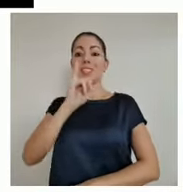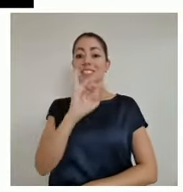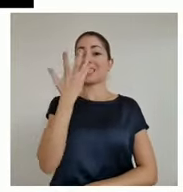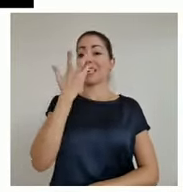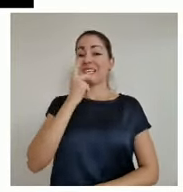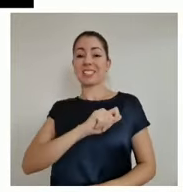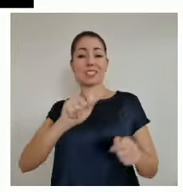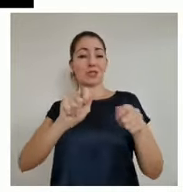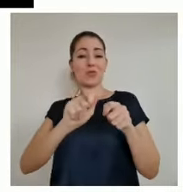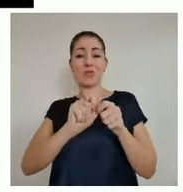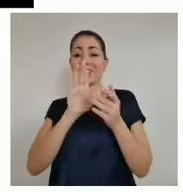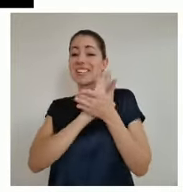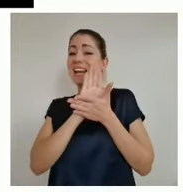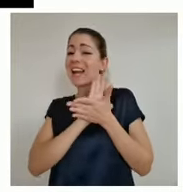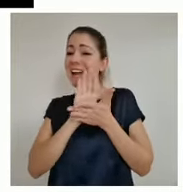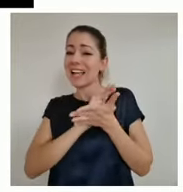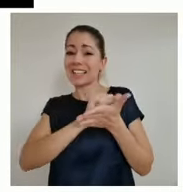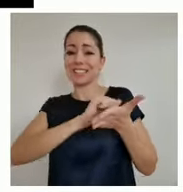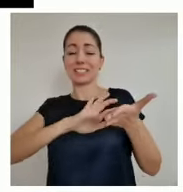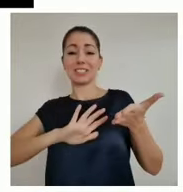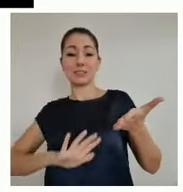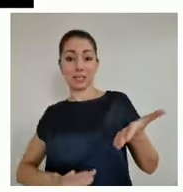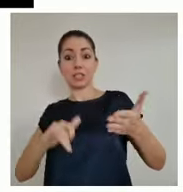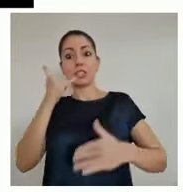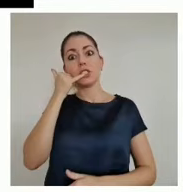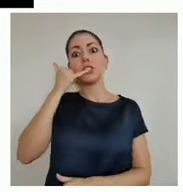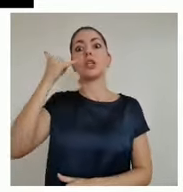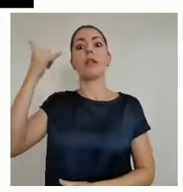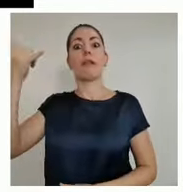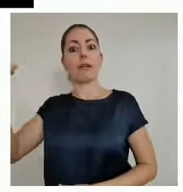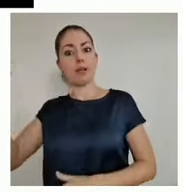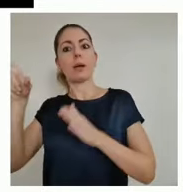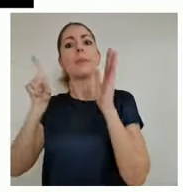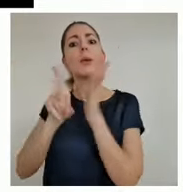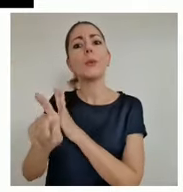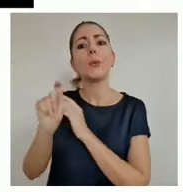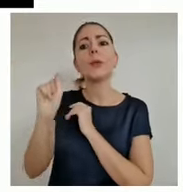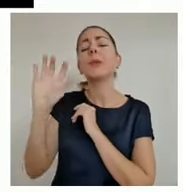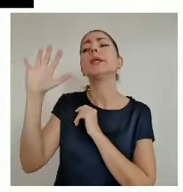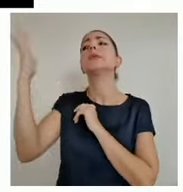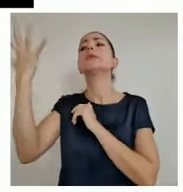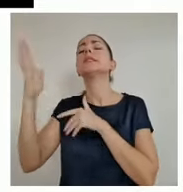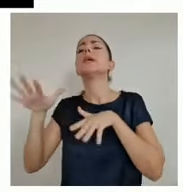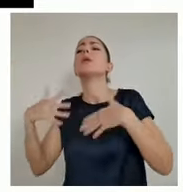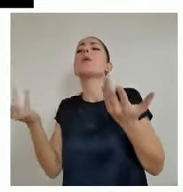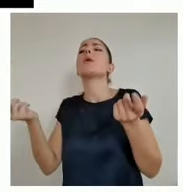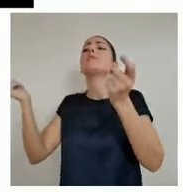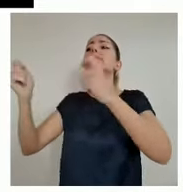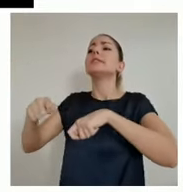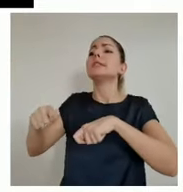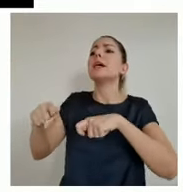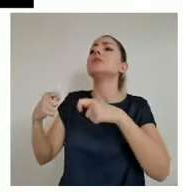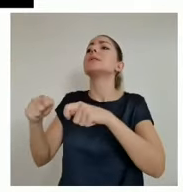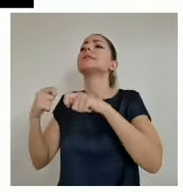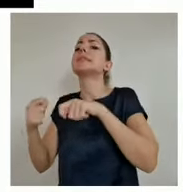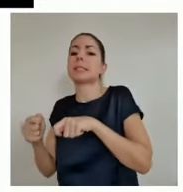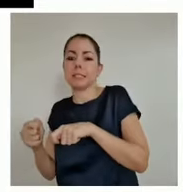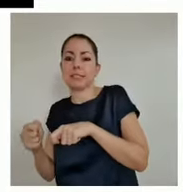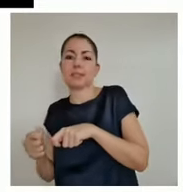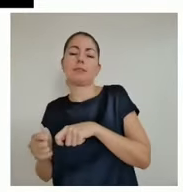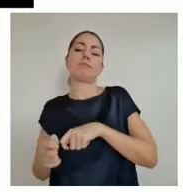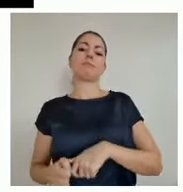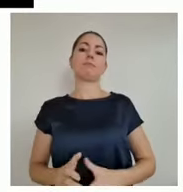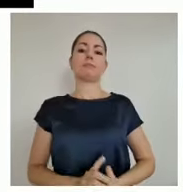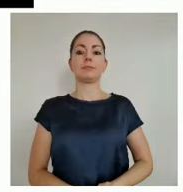fez nenhuma atividade ou fez a primeira e parou. E aí a gente vai conseguindo acompanhar e vendo também as necessidades de cada família